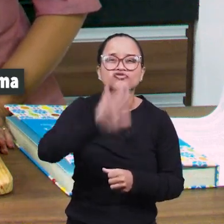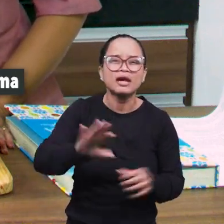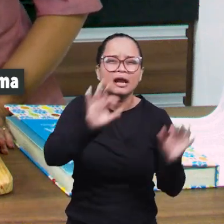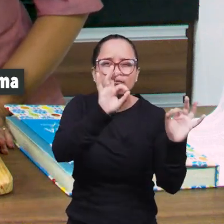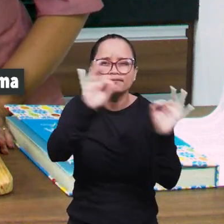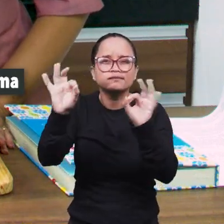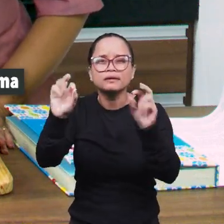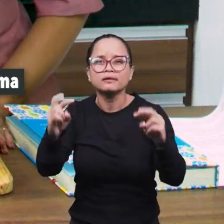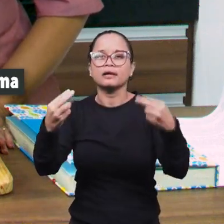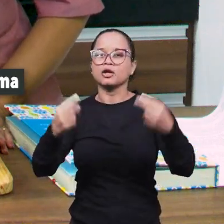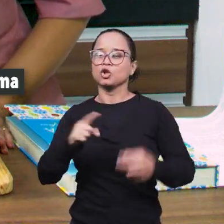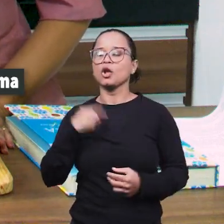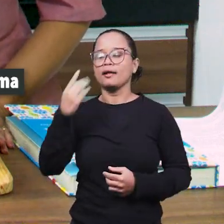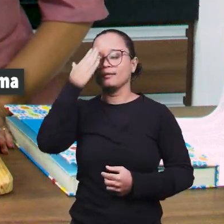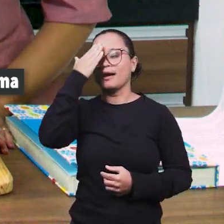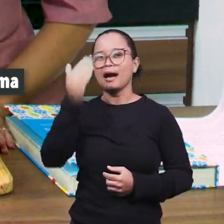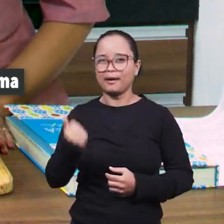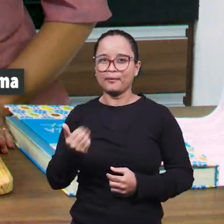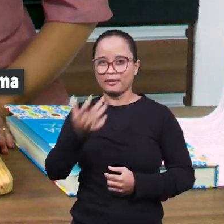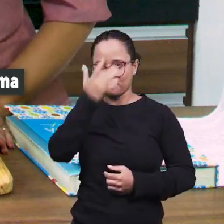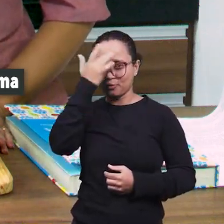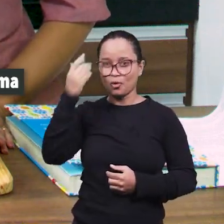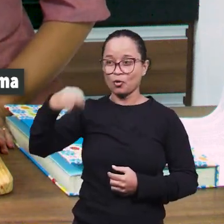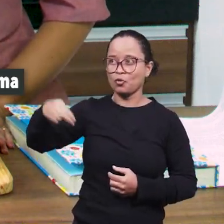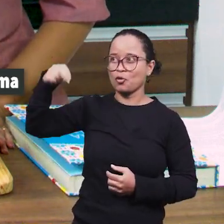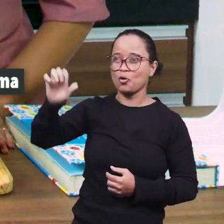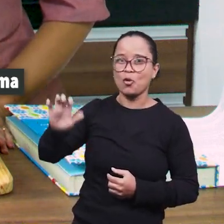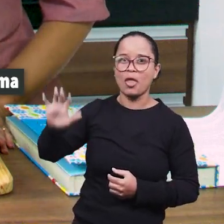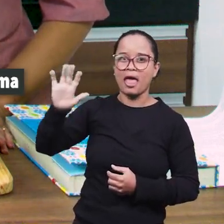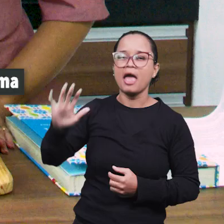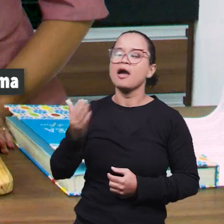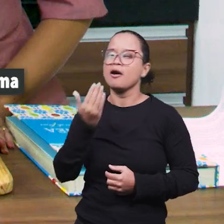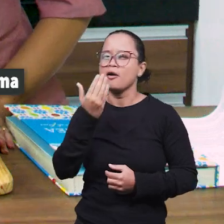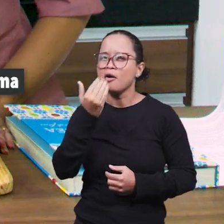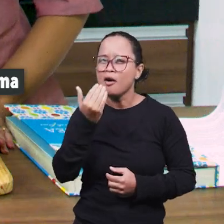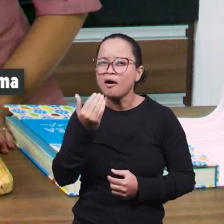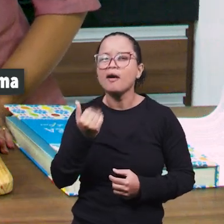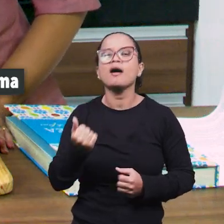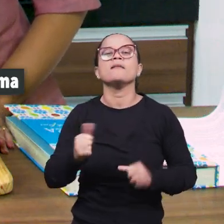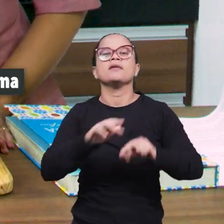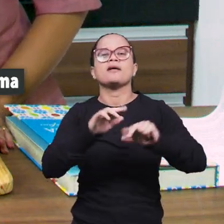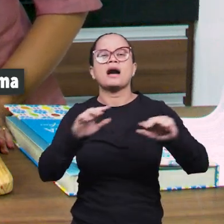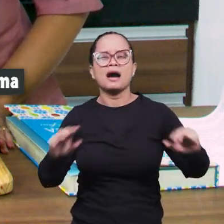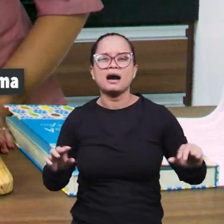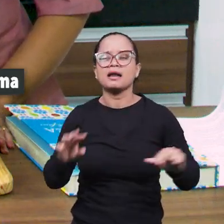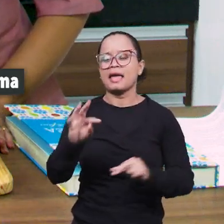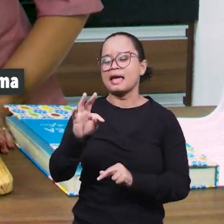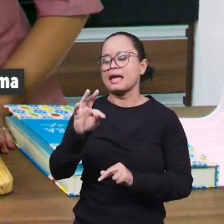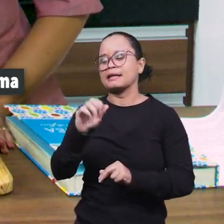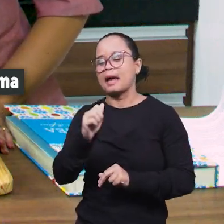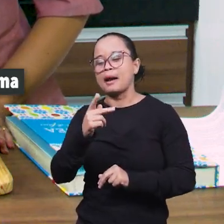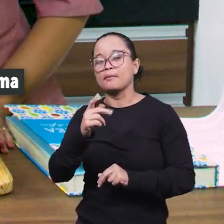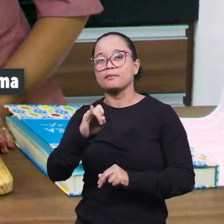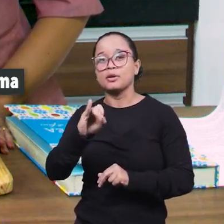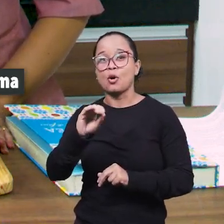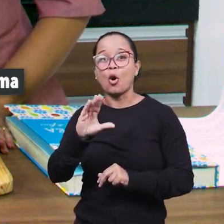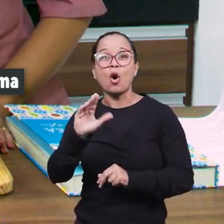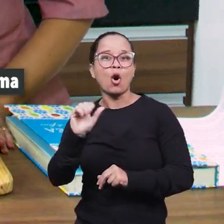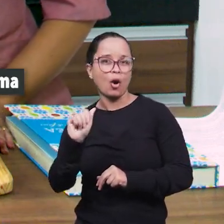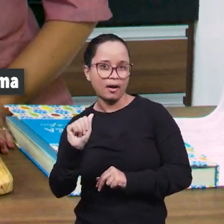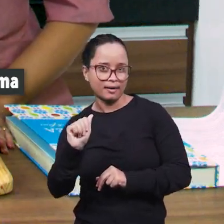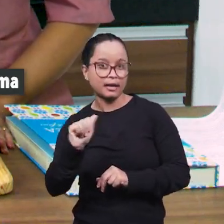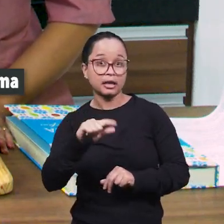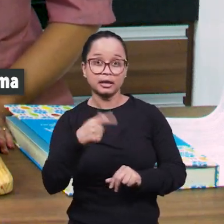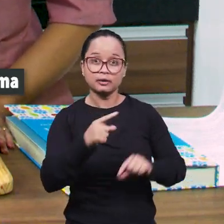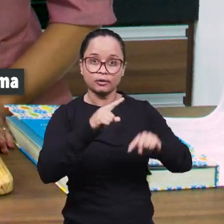irmãos aí nordestinos comem muita tapioca, né? Então, gente, essa frigideira maravilhosa,